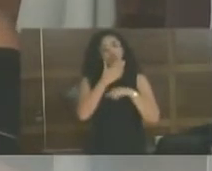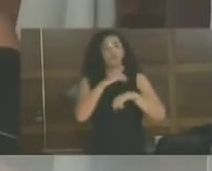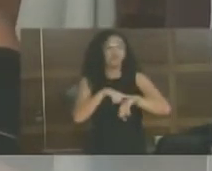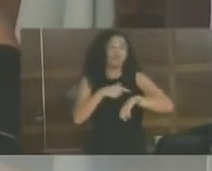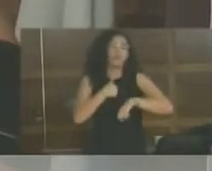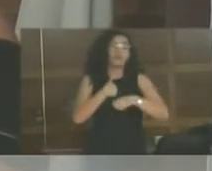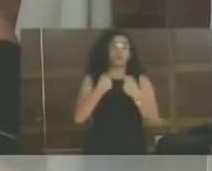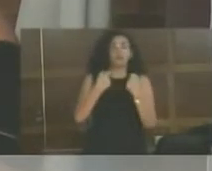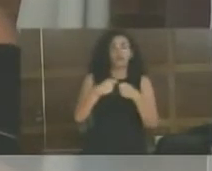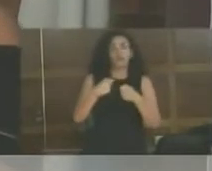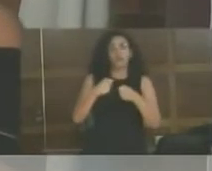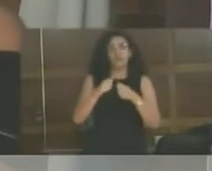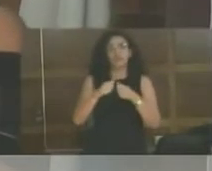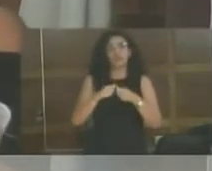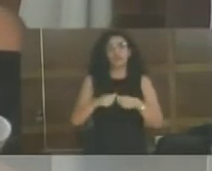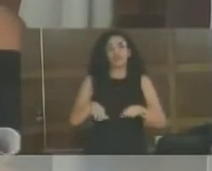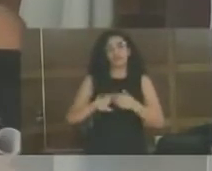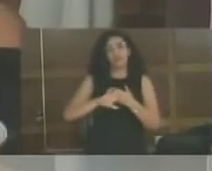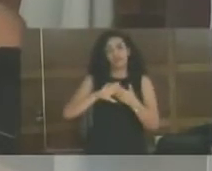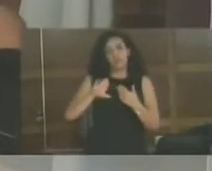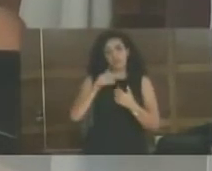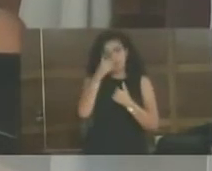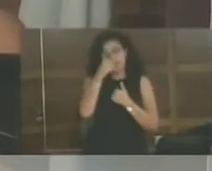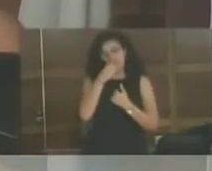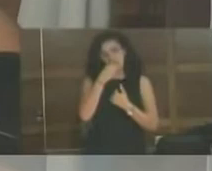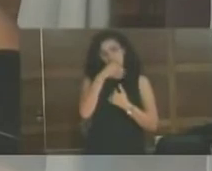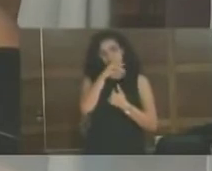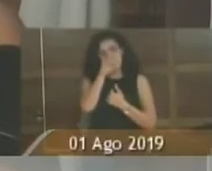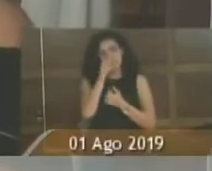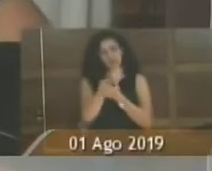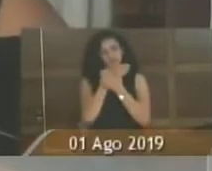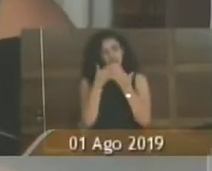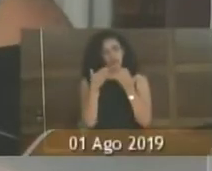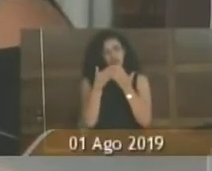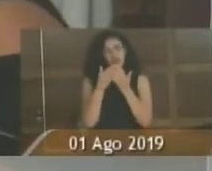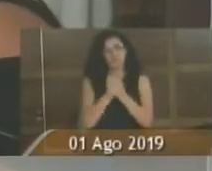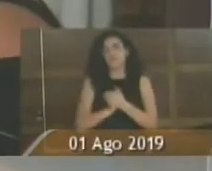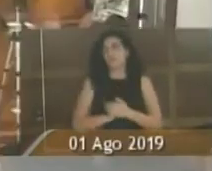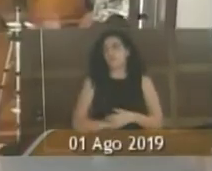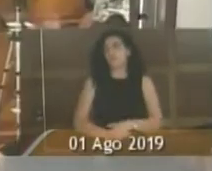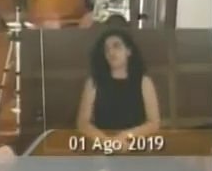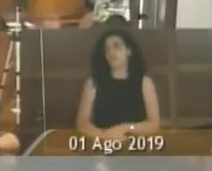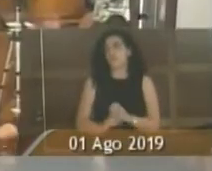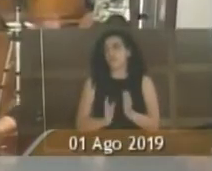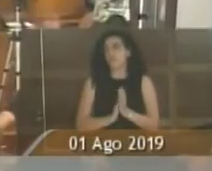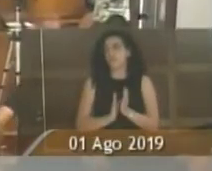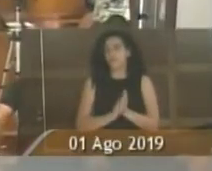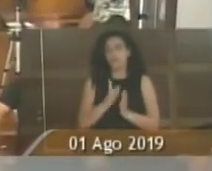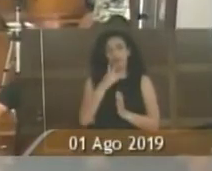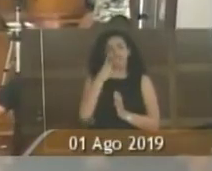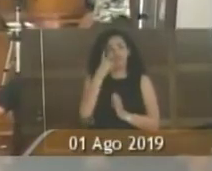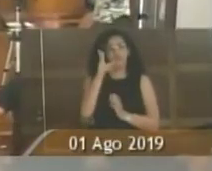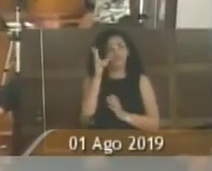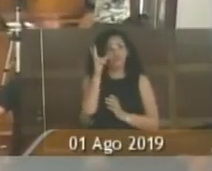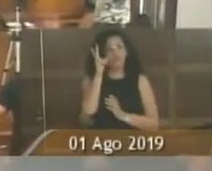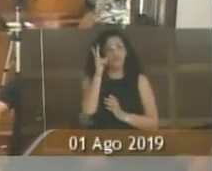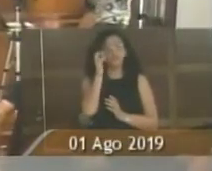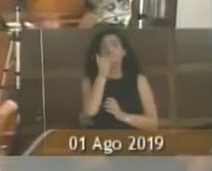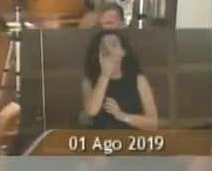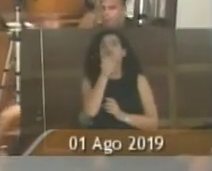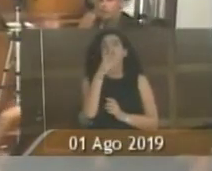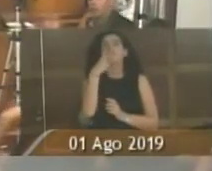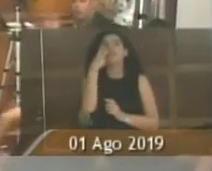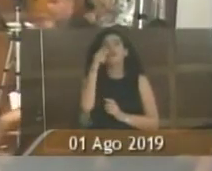tive de licença, tá bom, gente? Eu fico por aqui. Bom dia a todos. Fiquem todos com Deus. Vereador Léo, por gentileza.